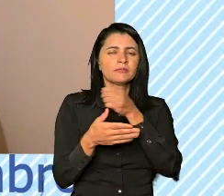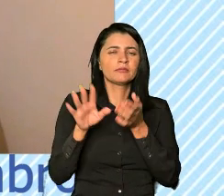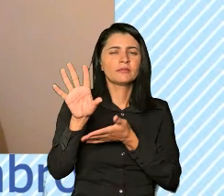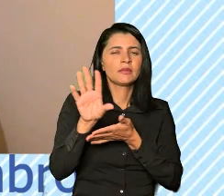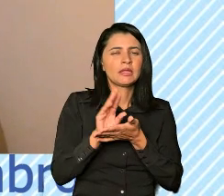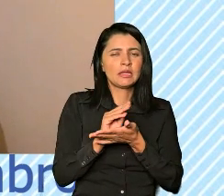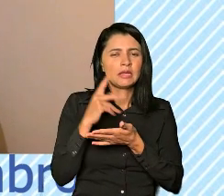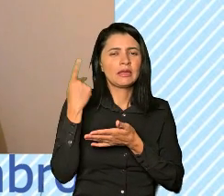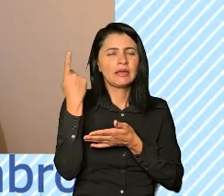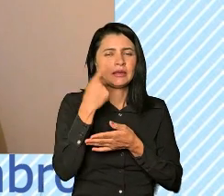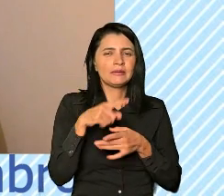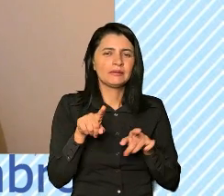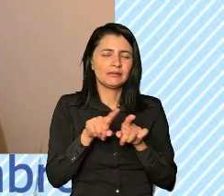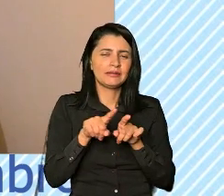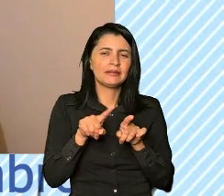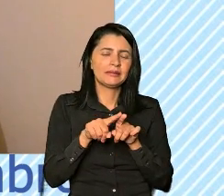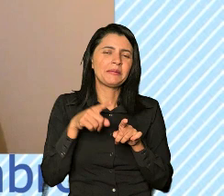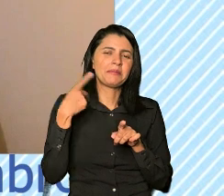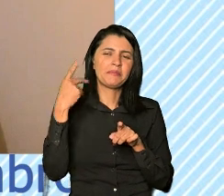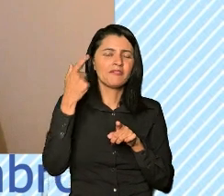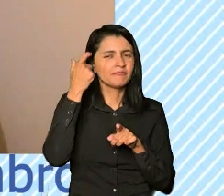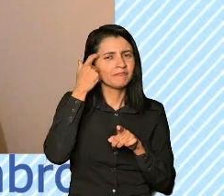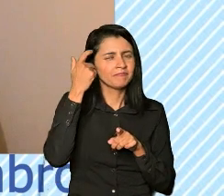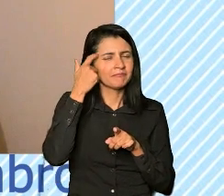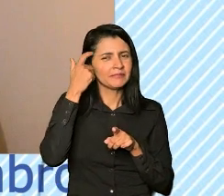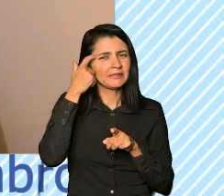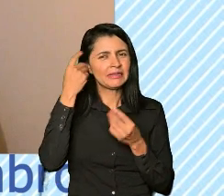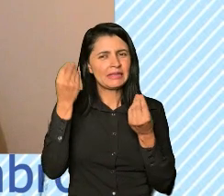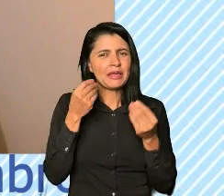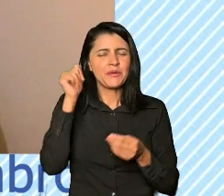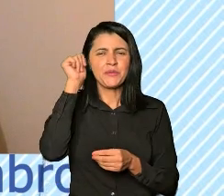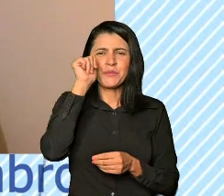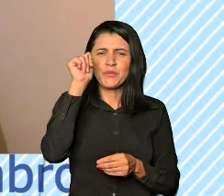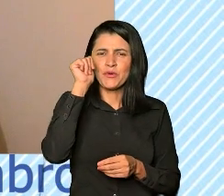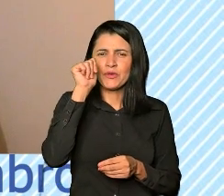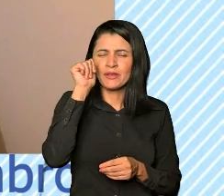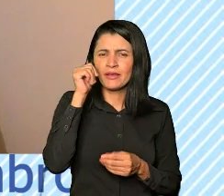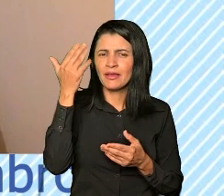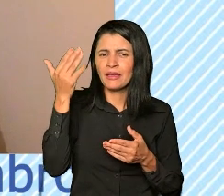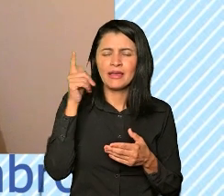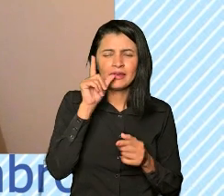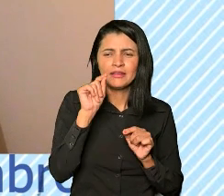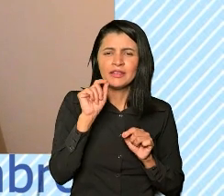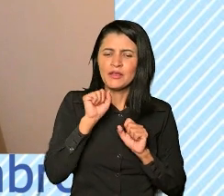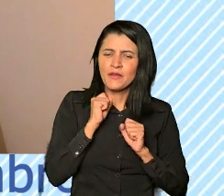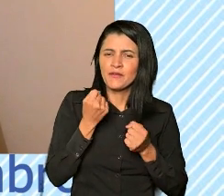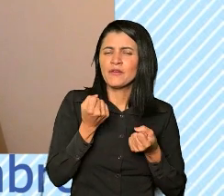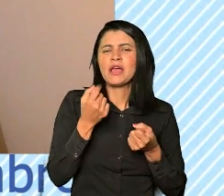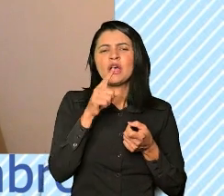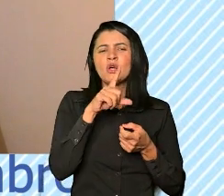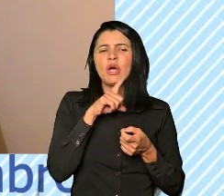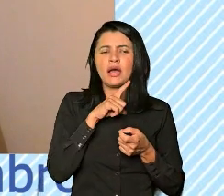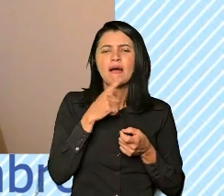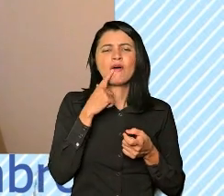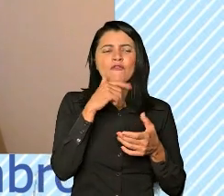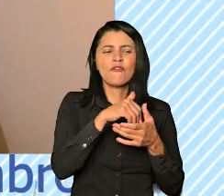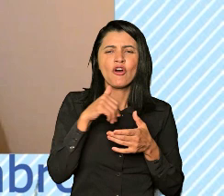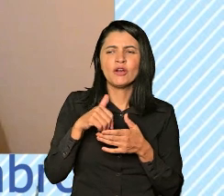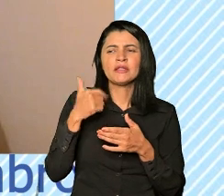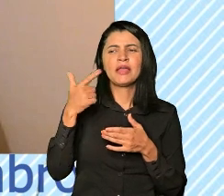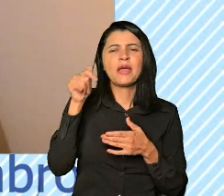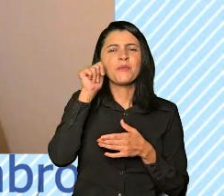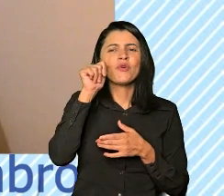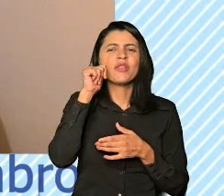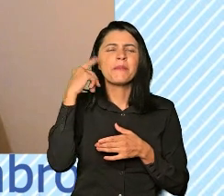no Toulouse-Lautrec, fiquei pensando nisso. Aquelas mulheres sufragistas são aquelas mulheres da noite, né? Aquelas